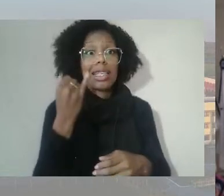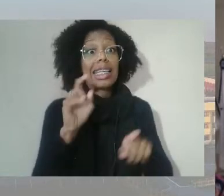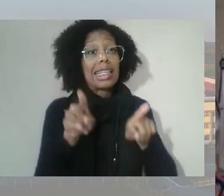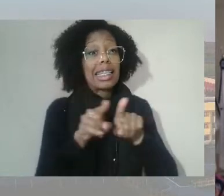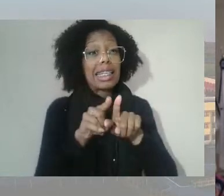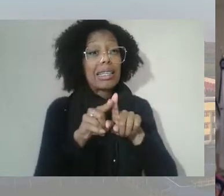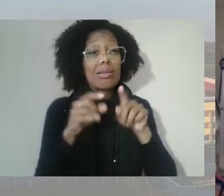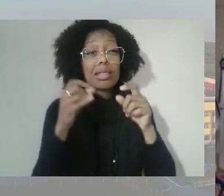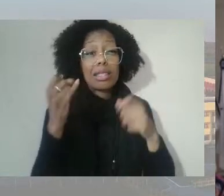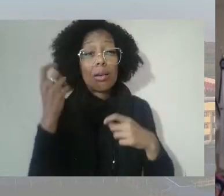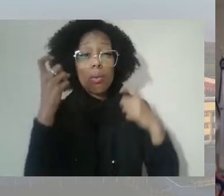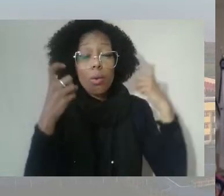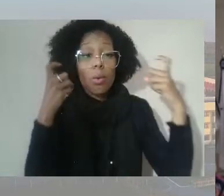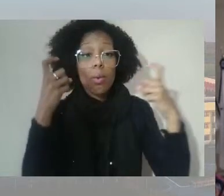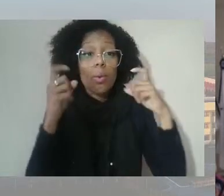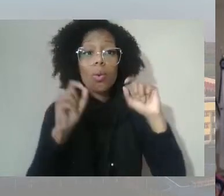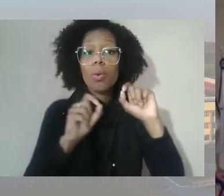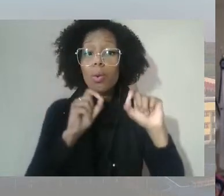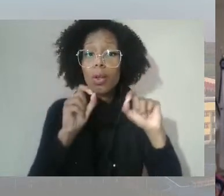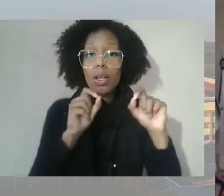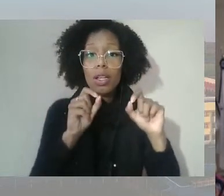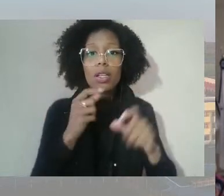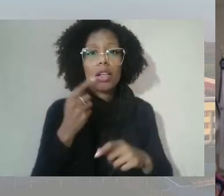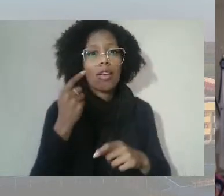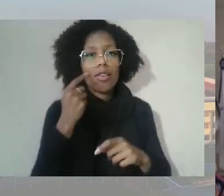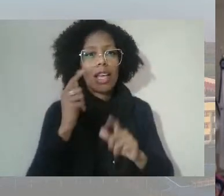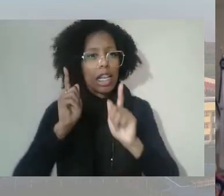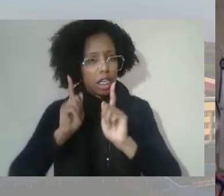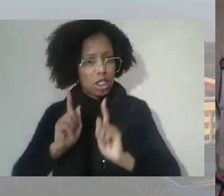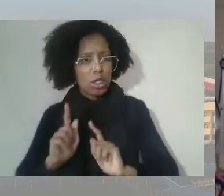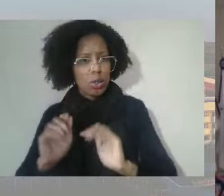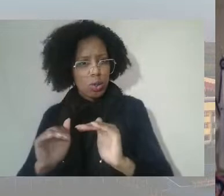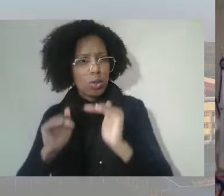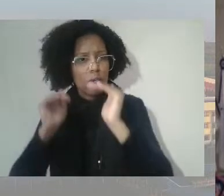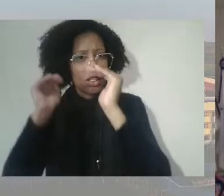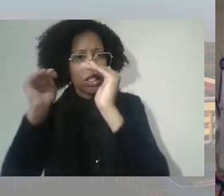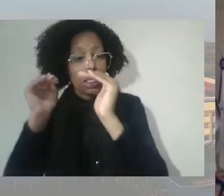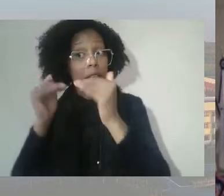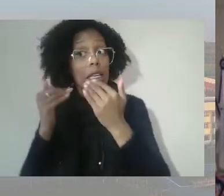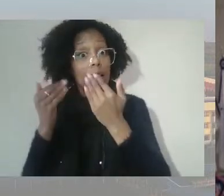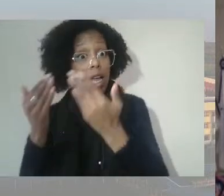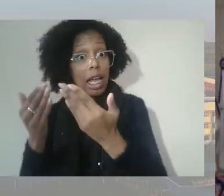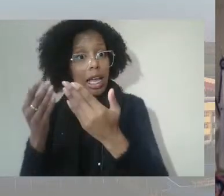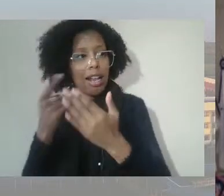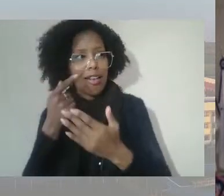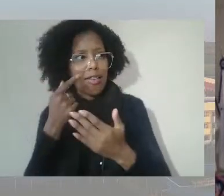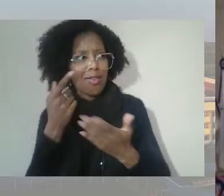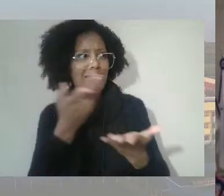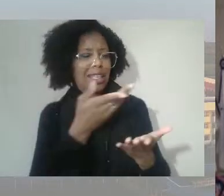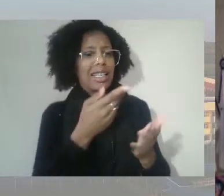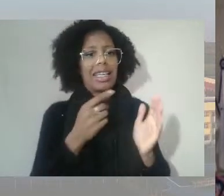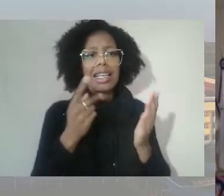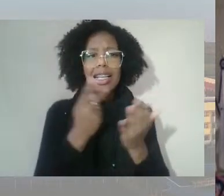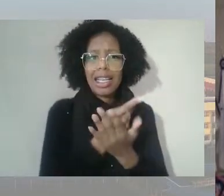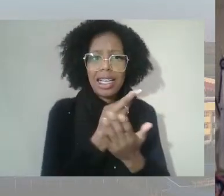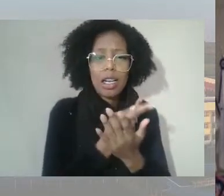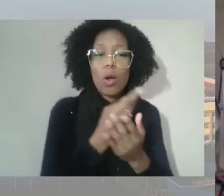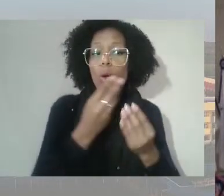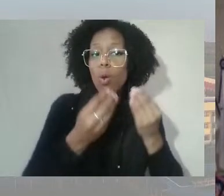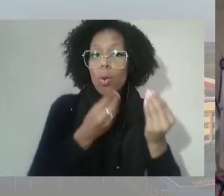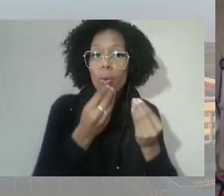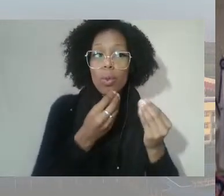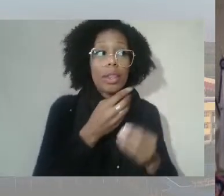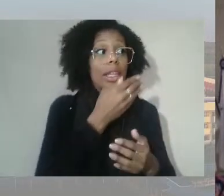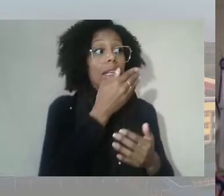Preocupa-nos que haja, da parte da gestão superior, uma apropriação indevida de pautas que deveriam ser do processo